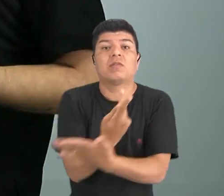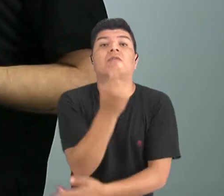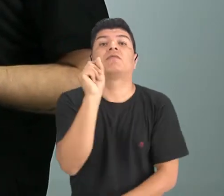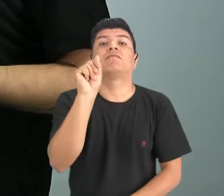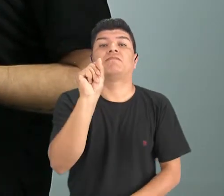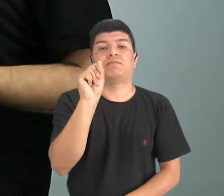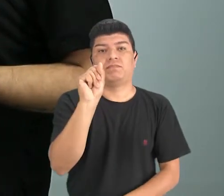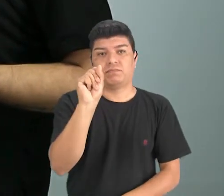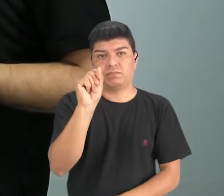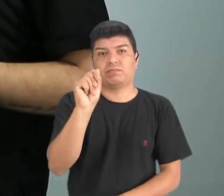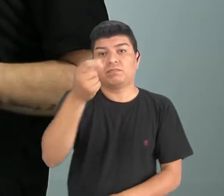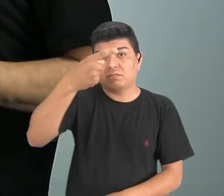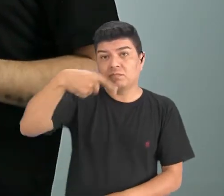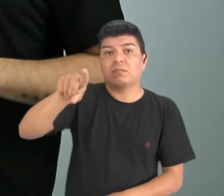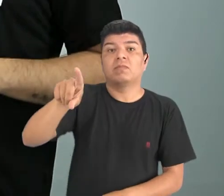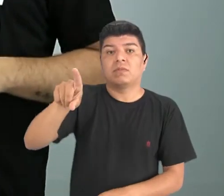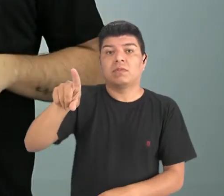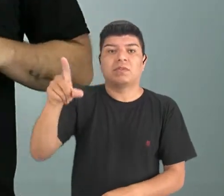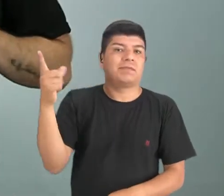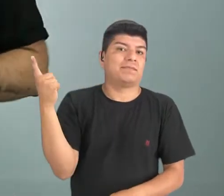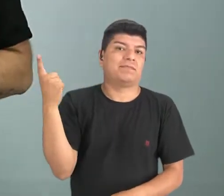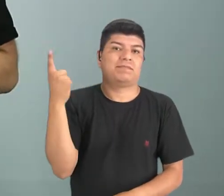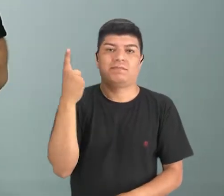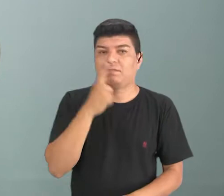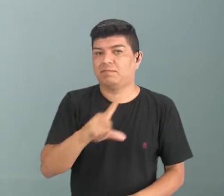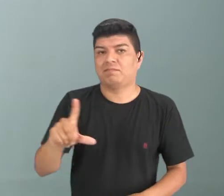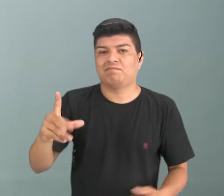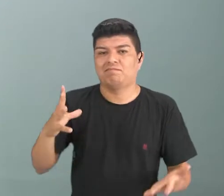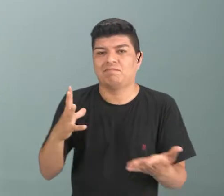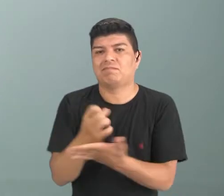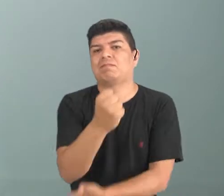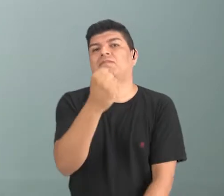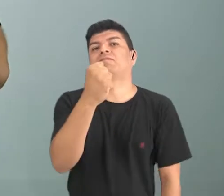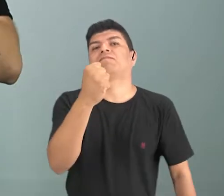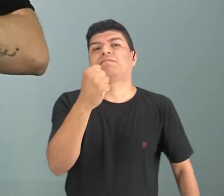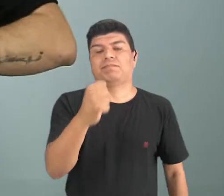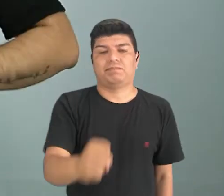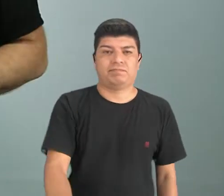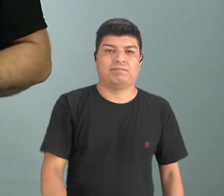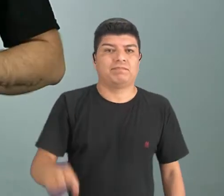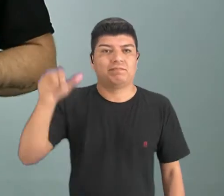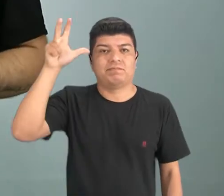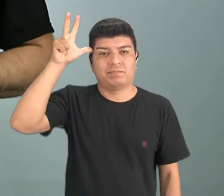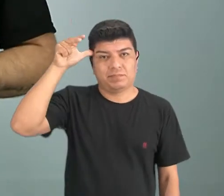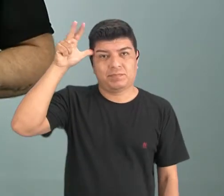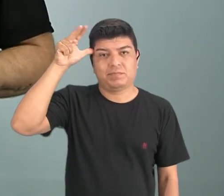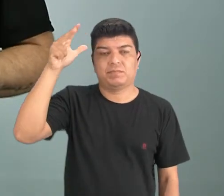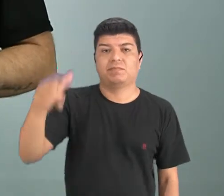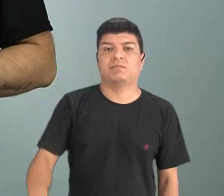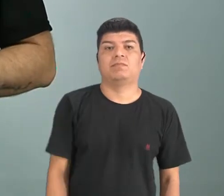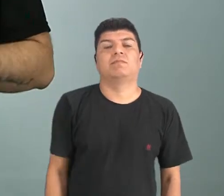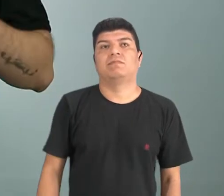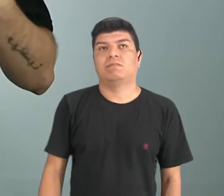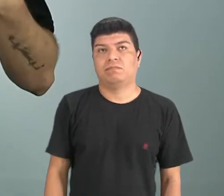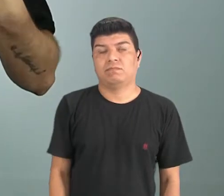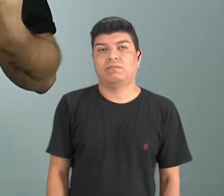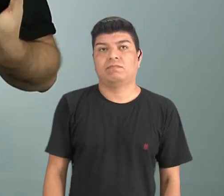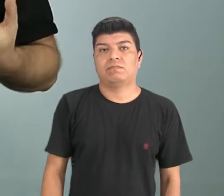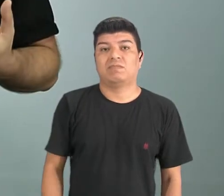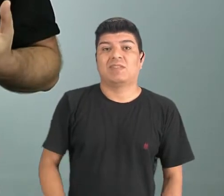Ele foi atrás, né, e não conseguiu capturar o cavalo. E